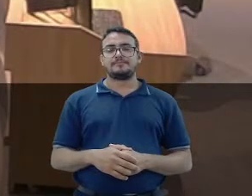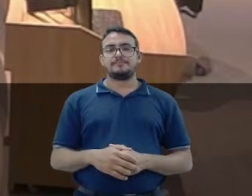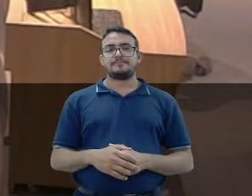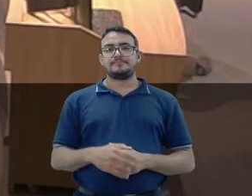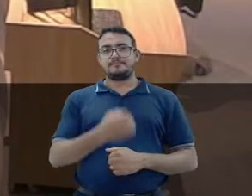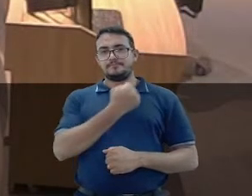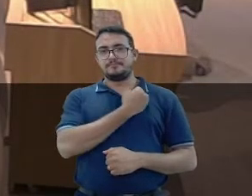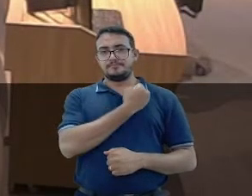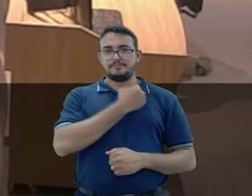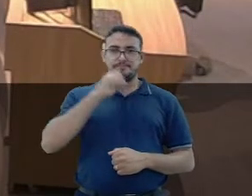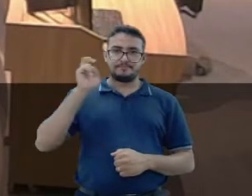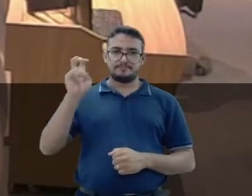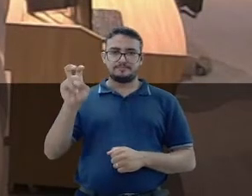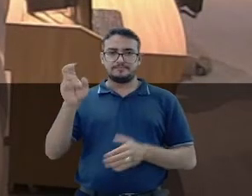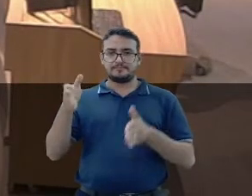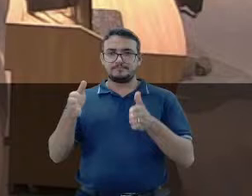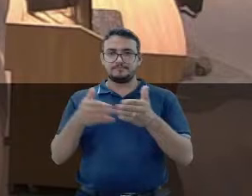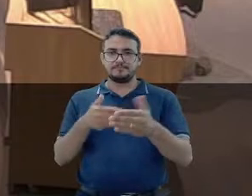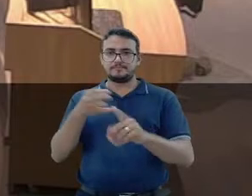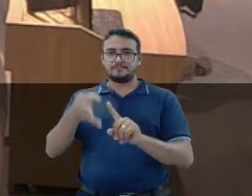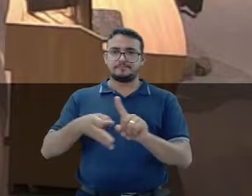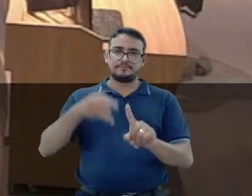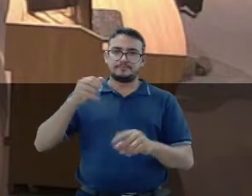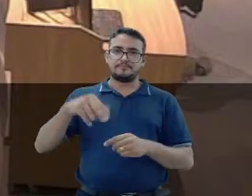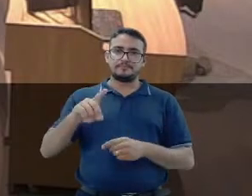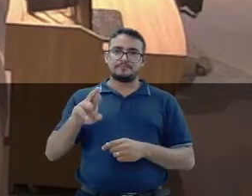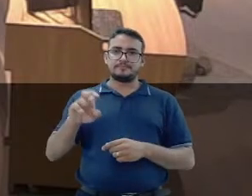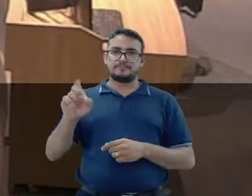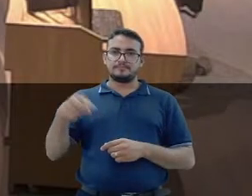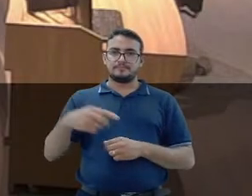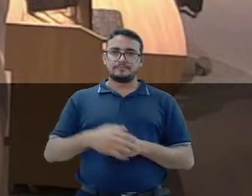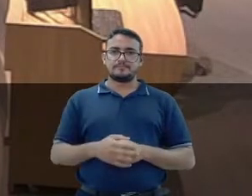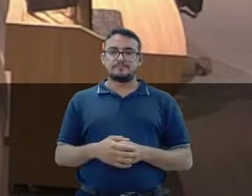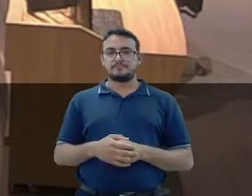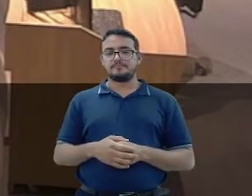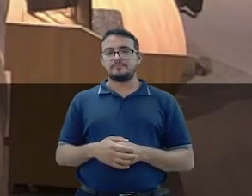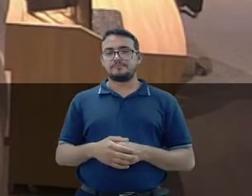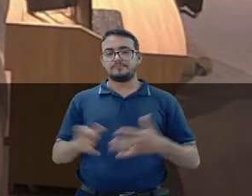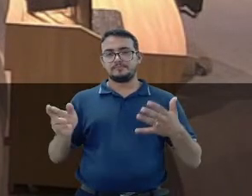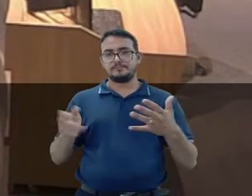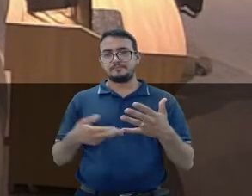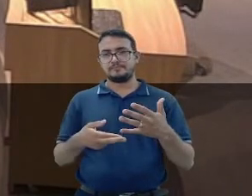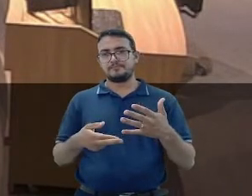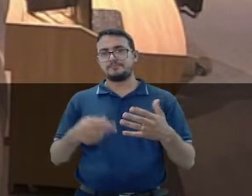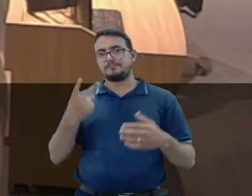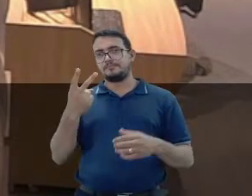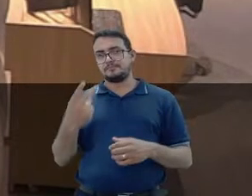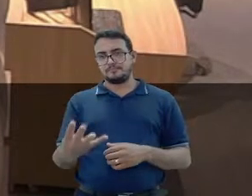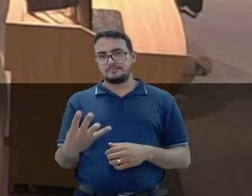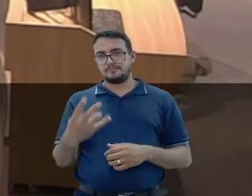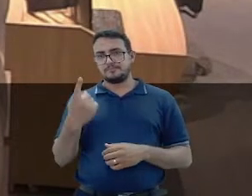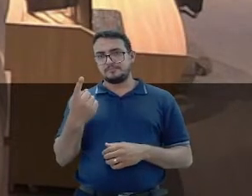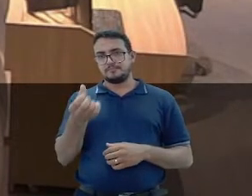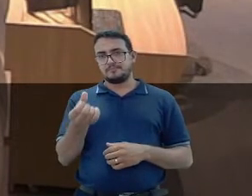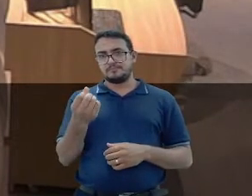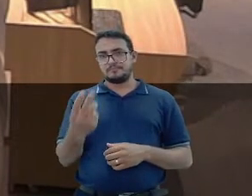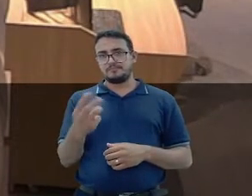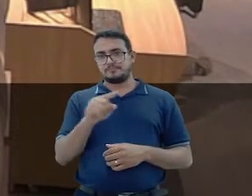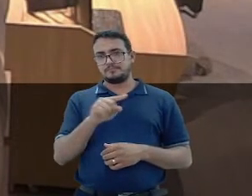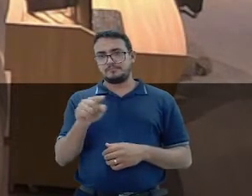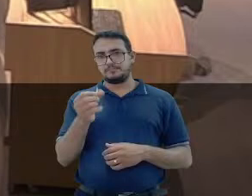Obrigado. Número 5, da sala do desembargador, André Luiz Moraes de Oliveira, recurso ordinário 24.163,